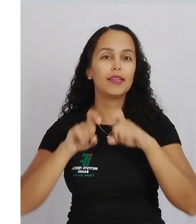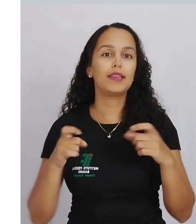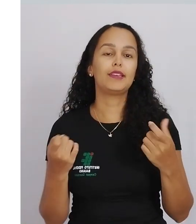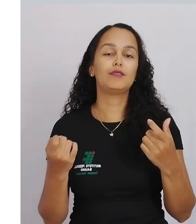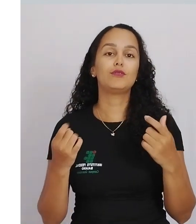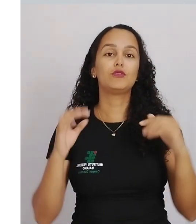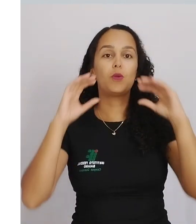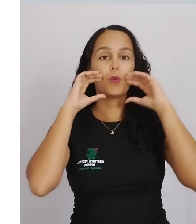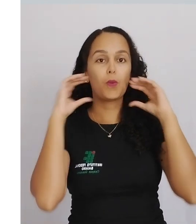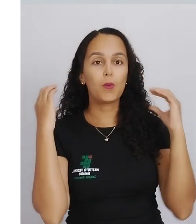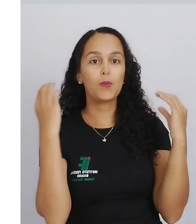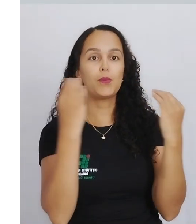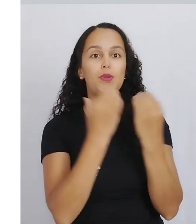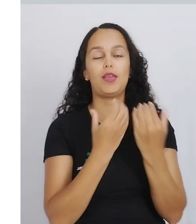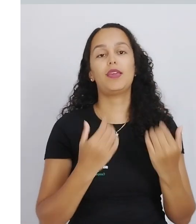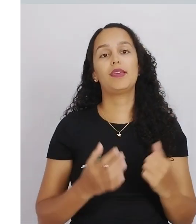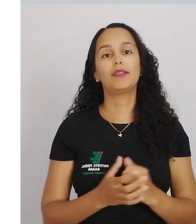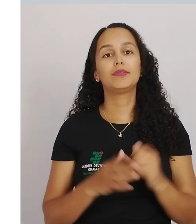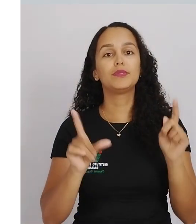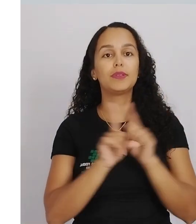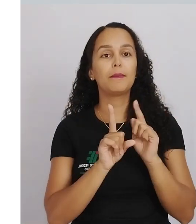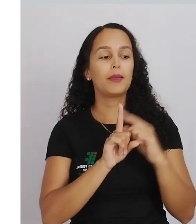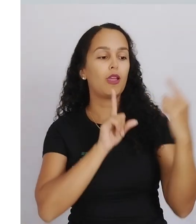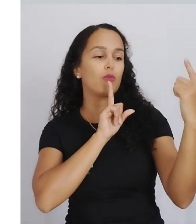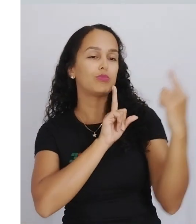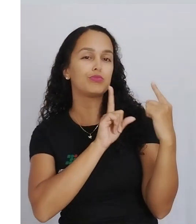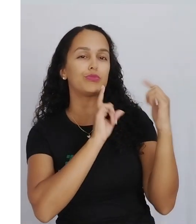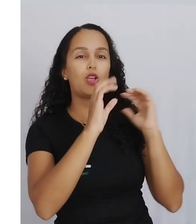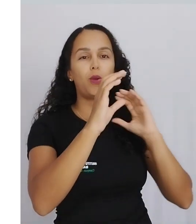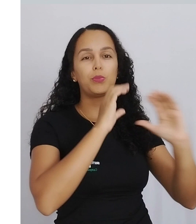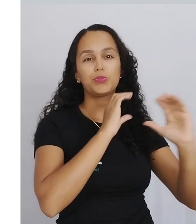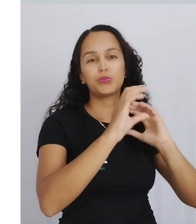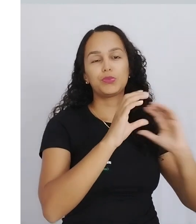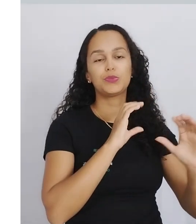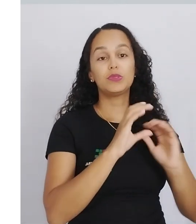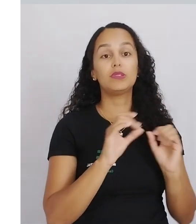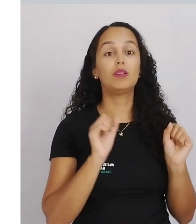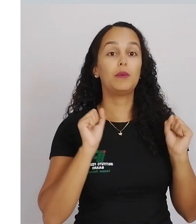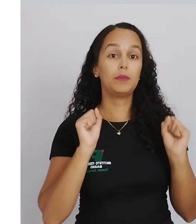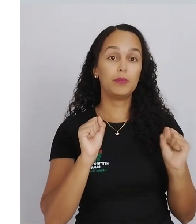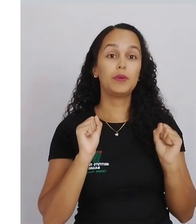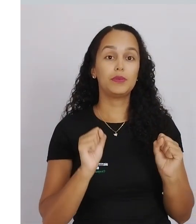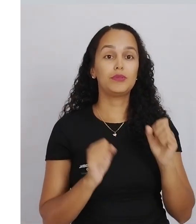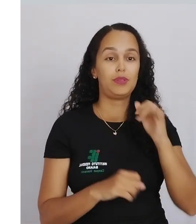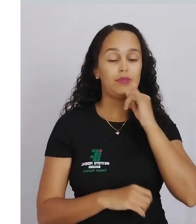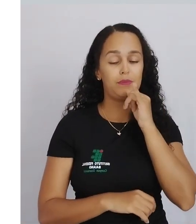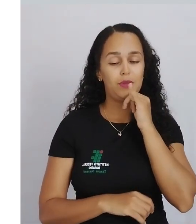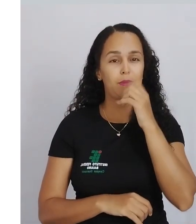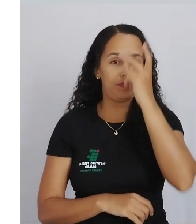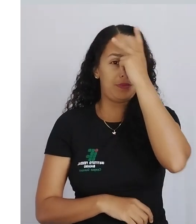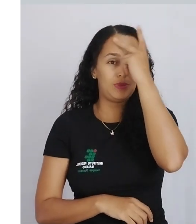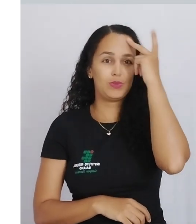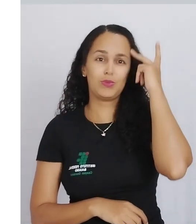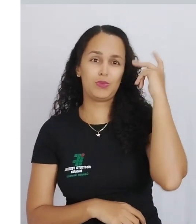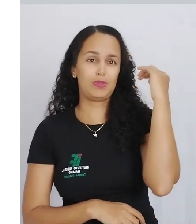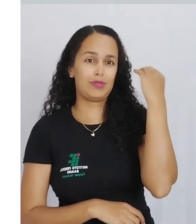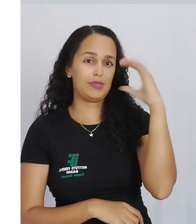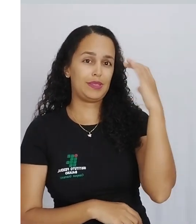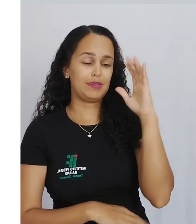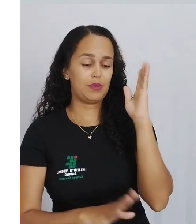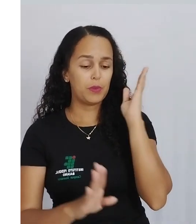digitais, temos os encontros, os congressos, né? E as comunicações pessoais, né? Um cientista pode muito bem fazer uma